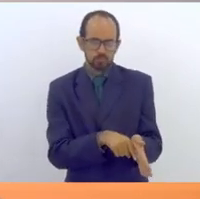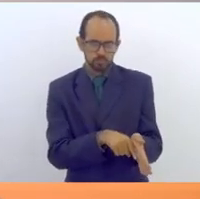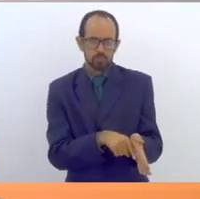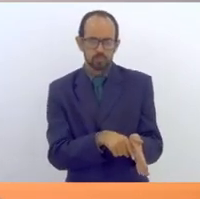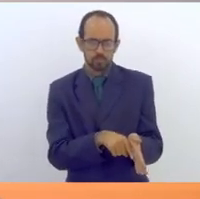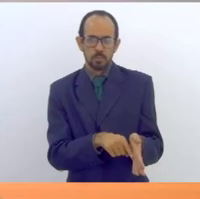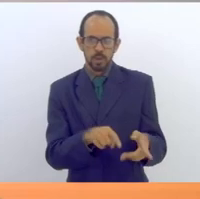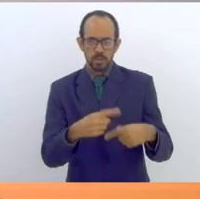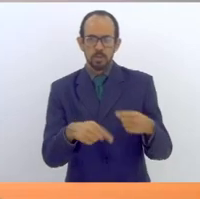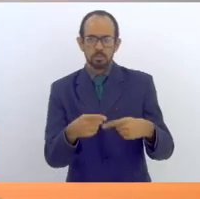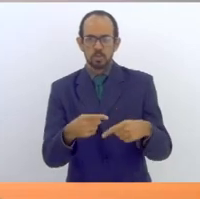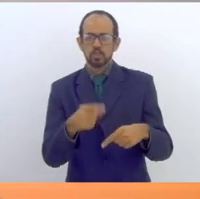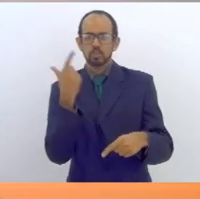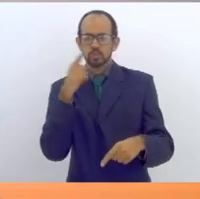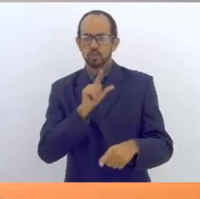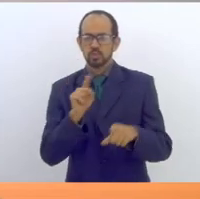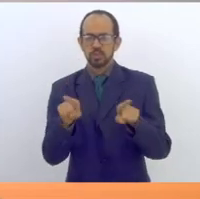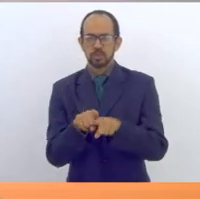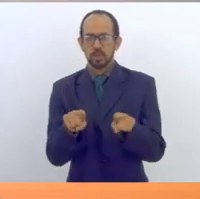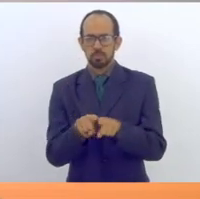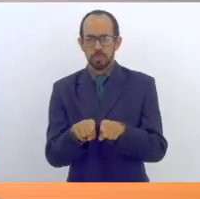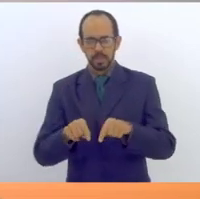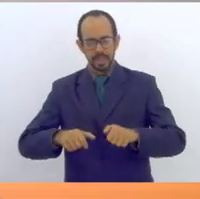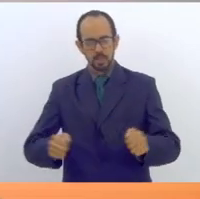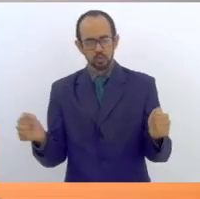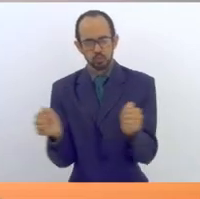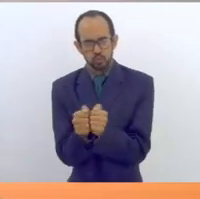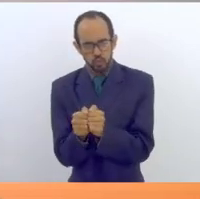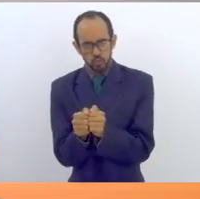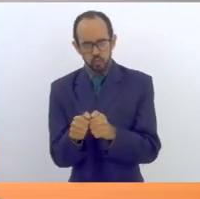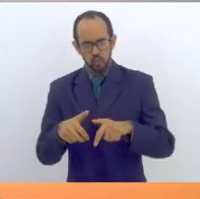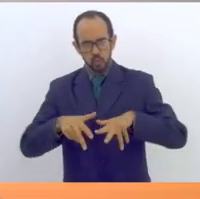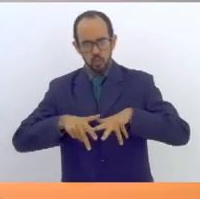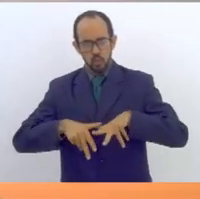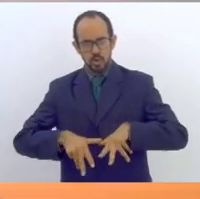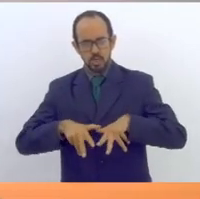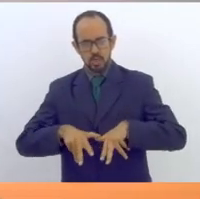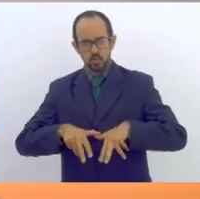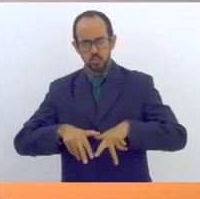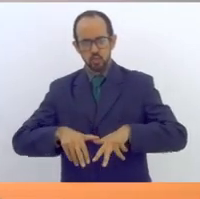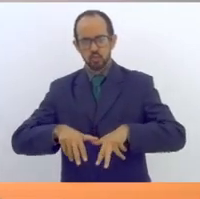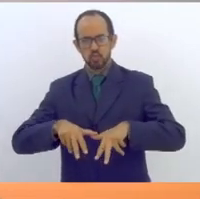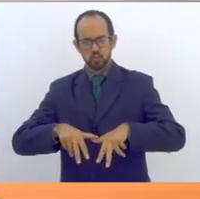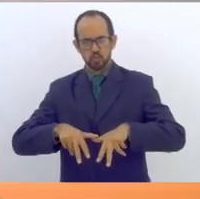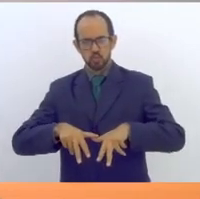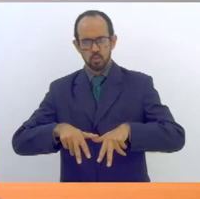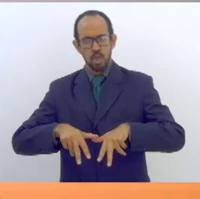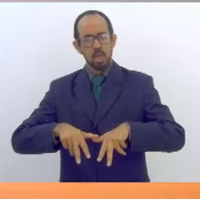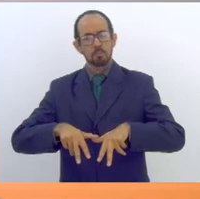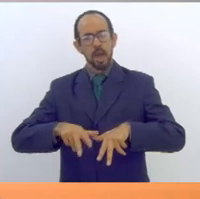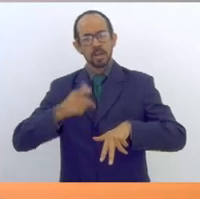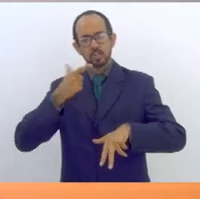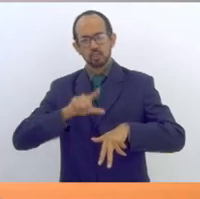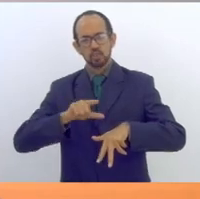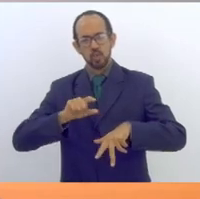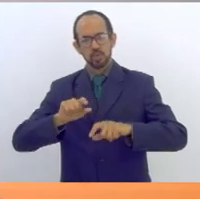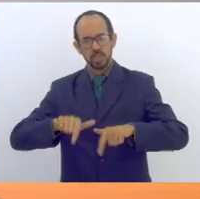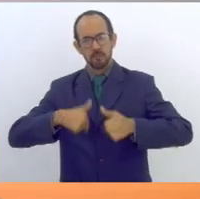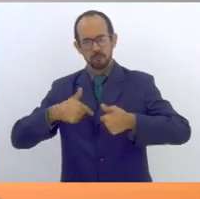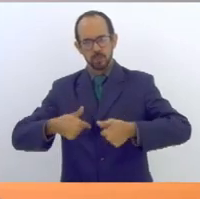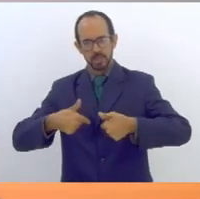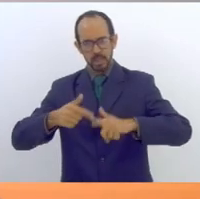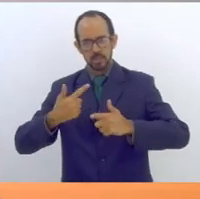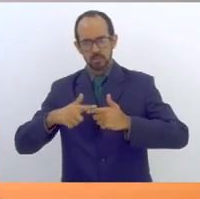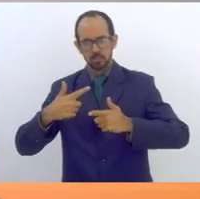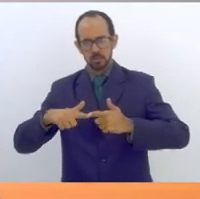Doutor Jansen vir aqui de mãos dadas Unidos e não para que haja um enfrentamento não é do interesse de ninguém aqui todos